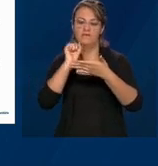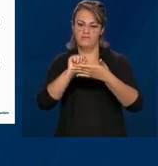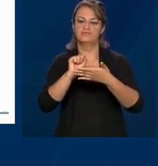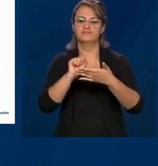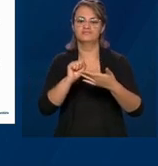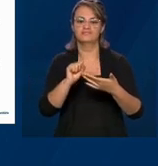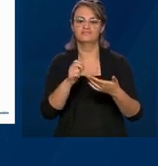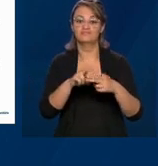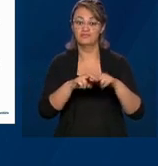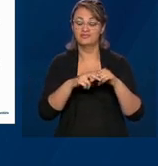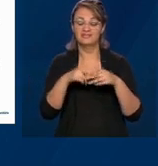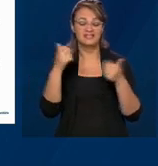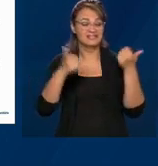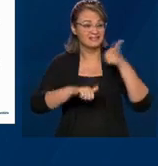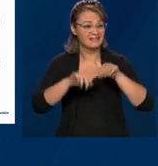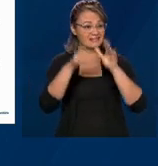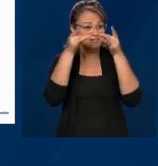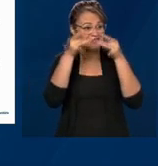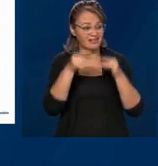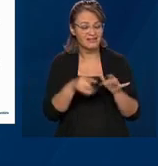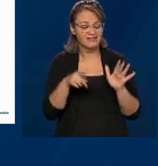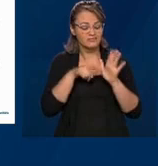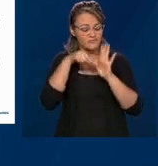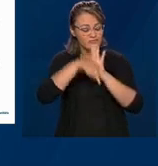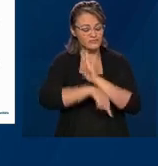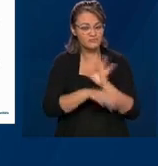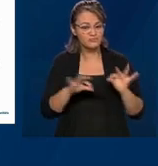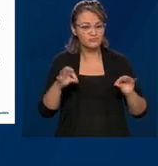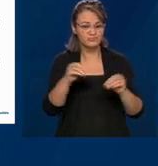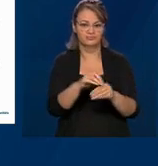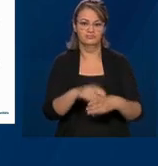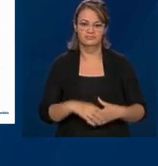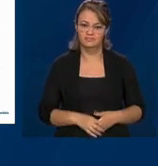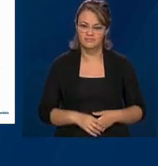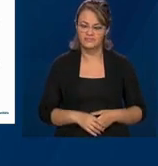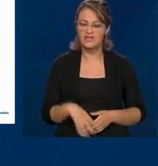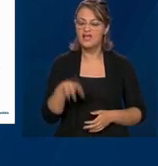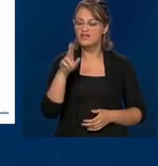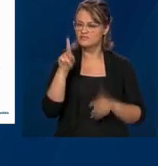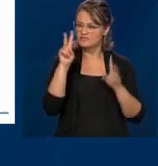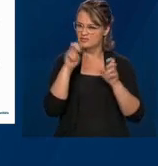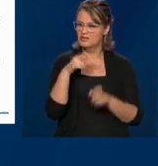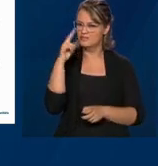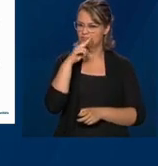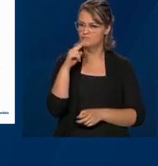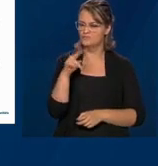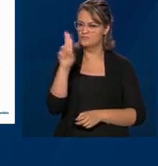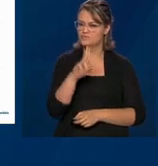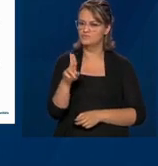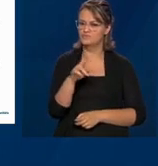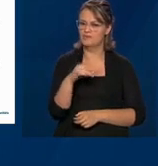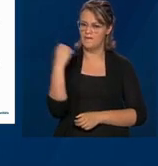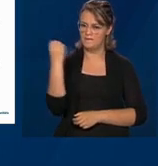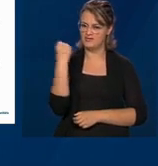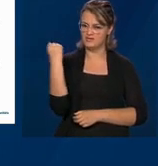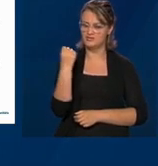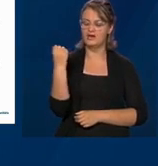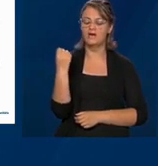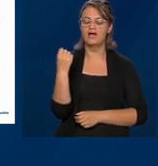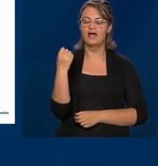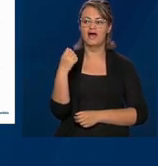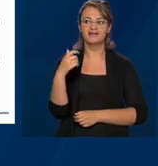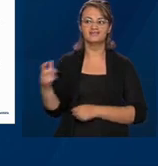algumas perguntas durante a avaliação de autorização de uso emergencial e não conseguimos as